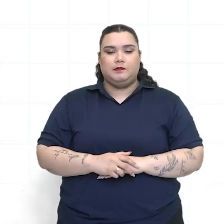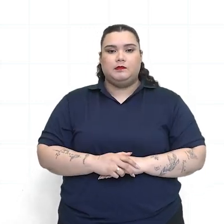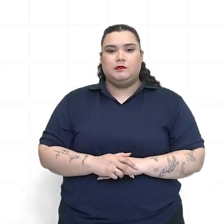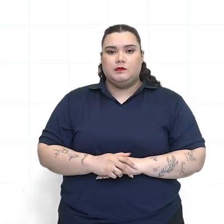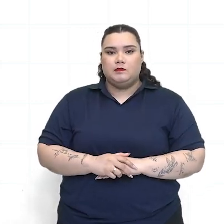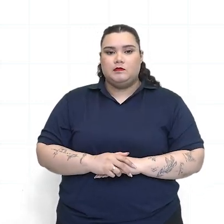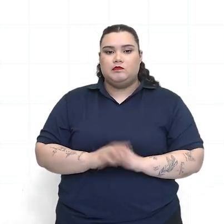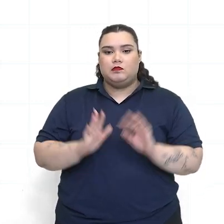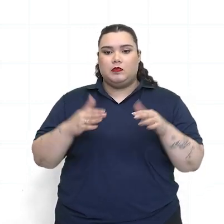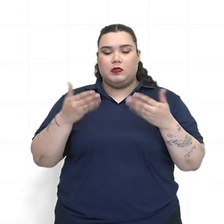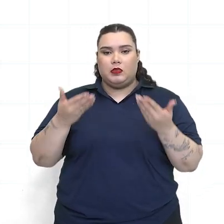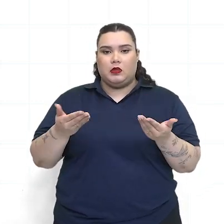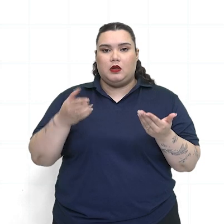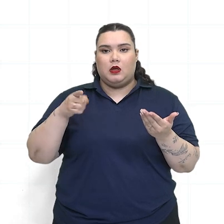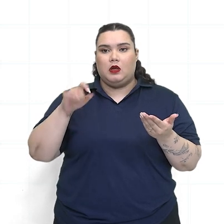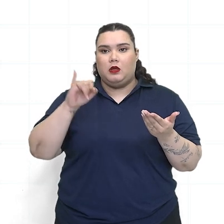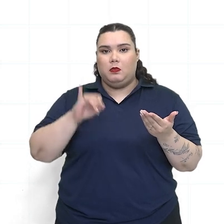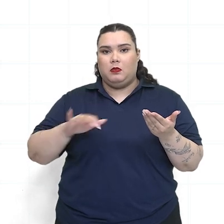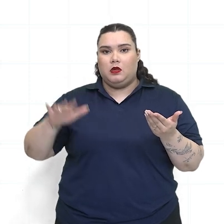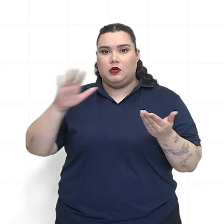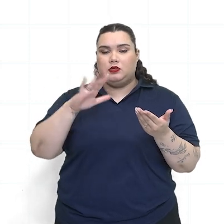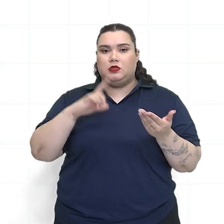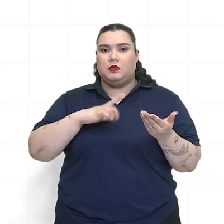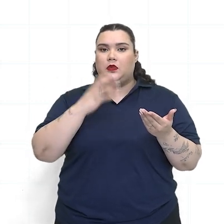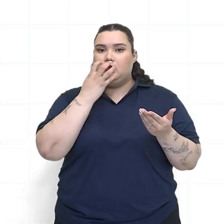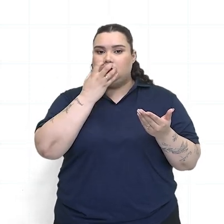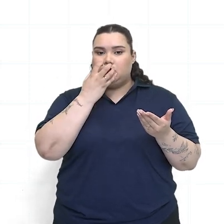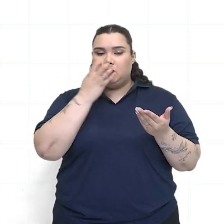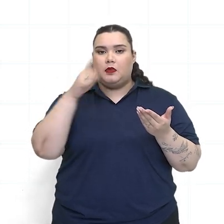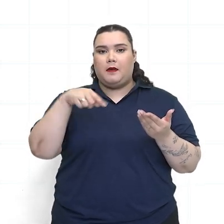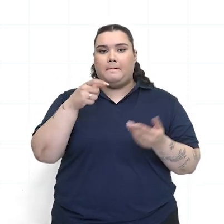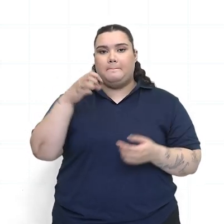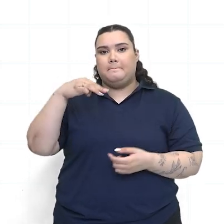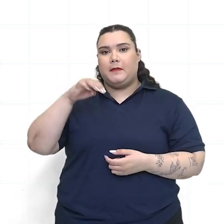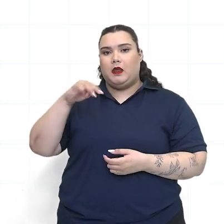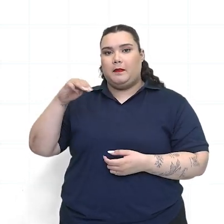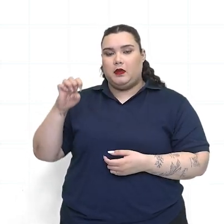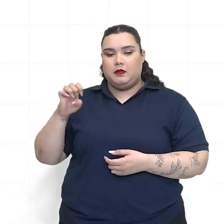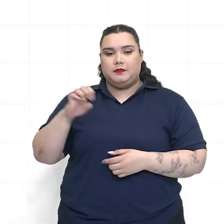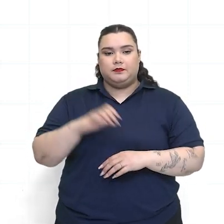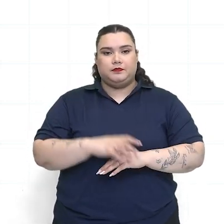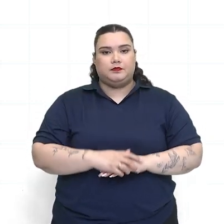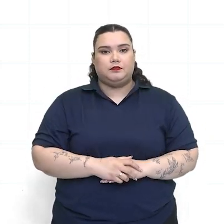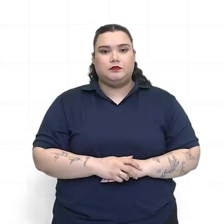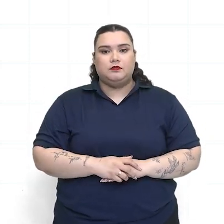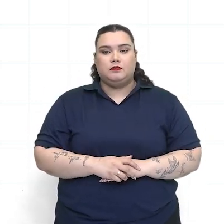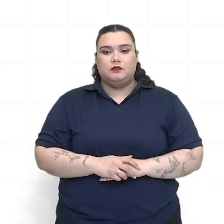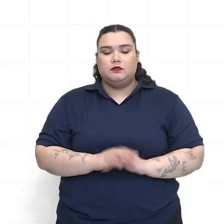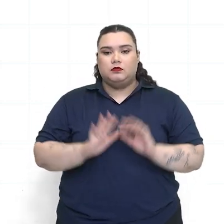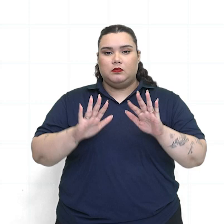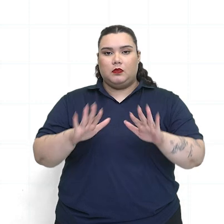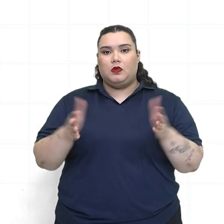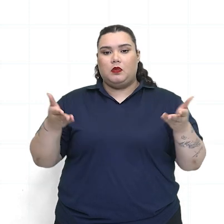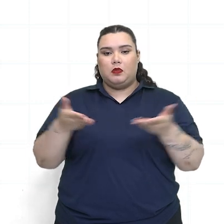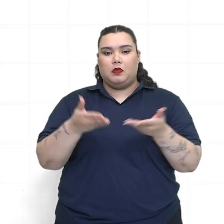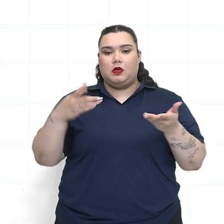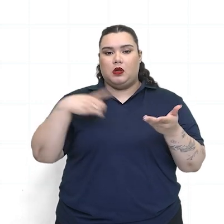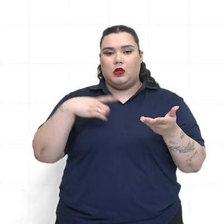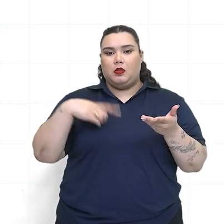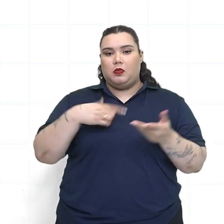aquela imagem onde está o cachorro que é considerado um meme, tá? Agora nós temos mais uma